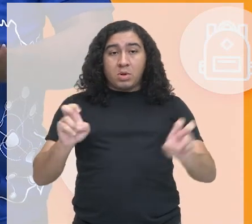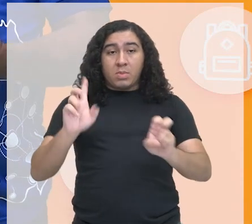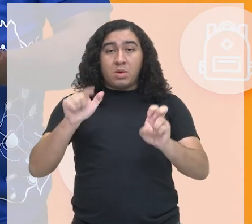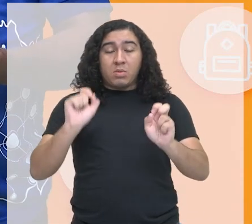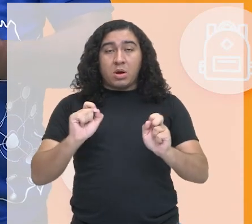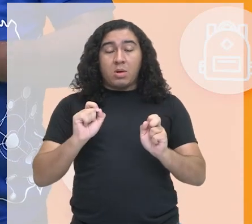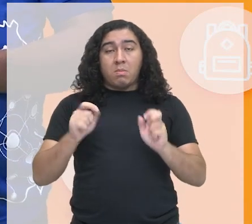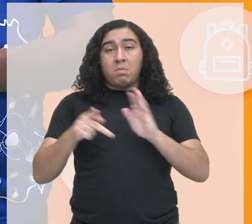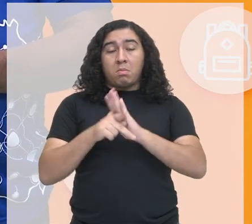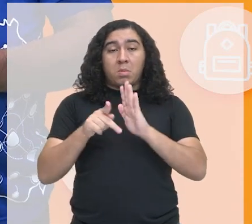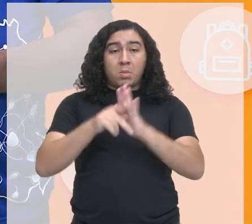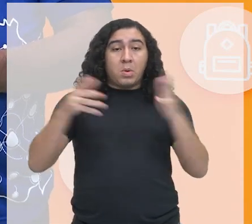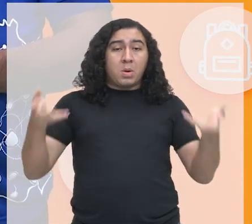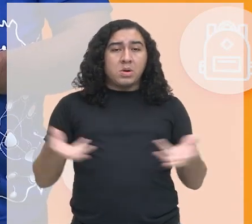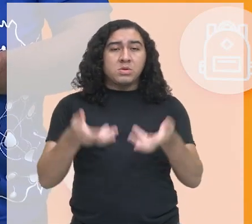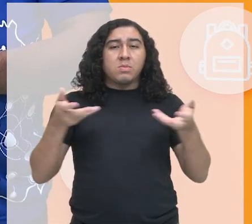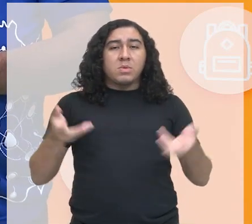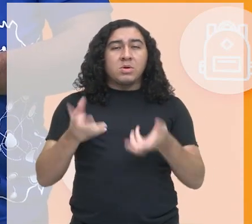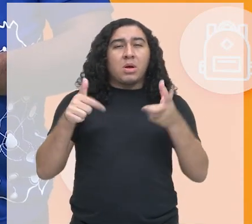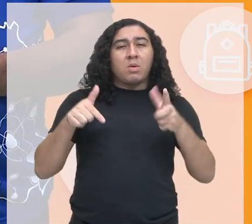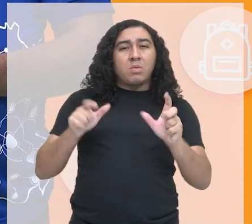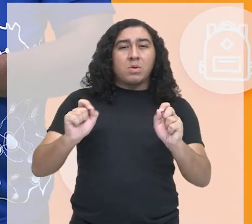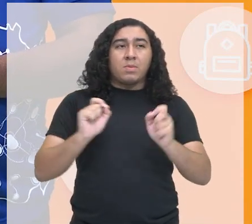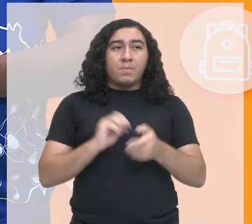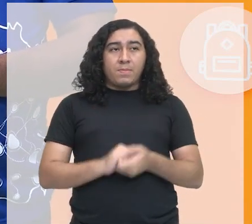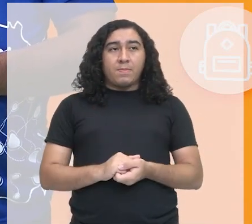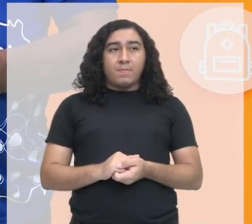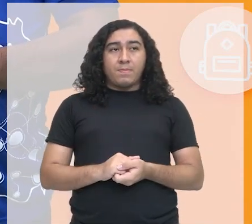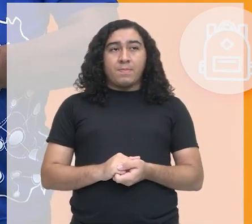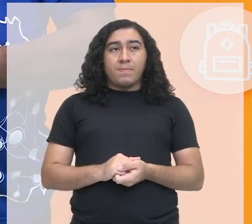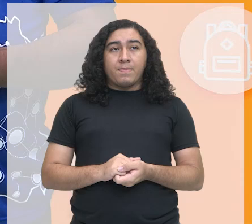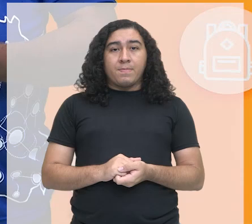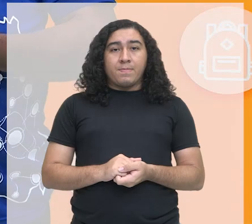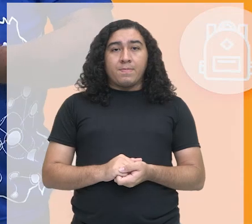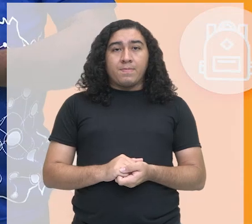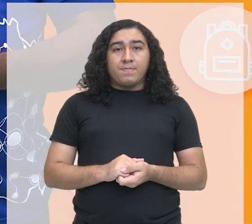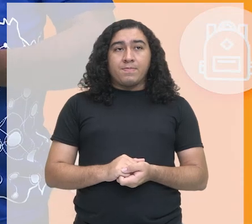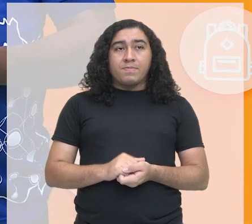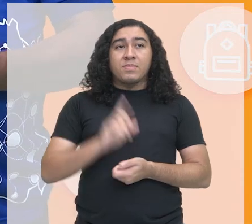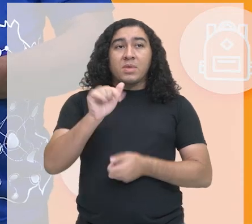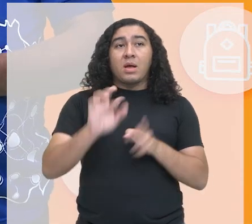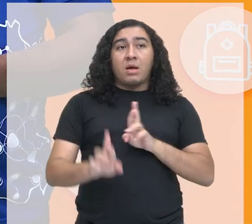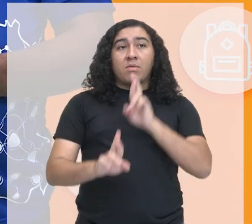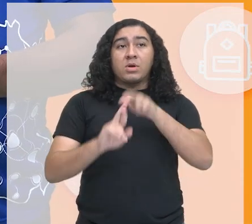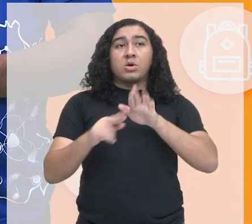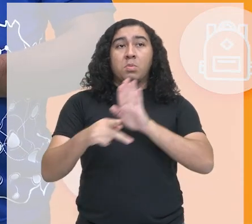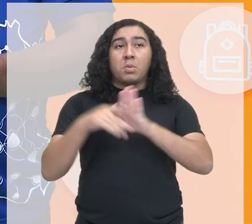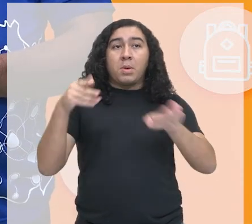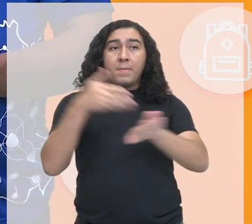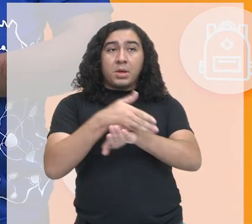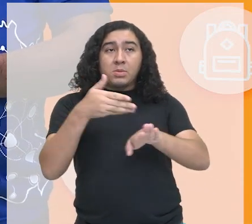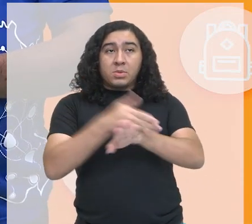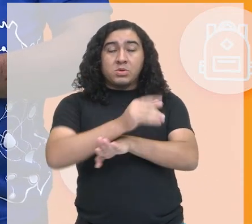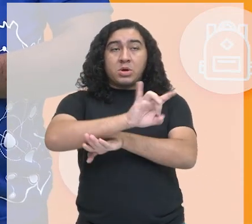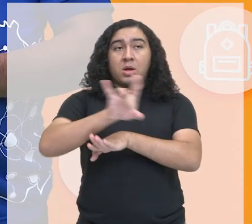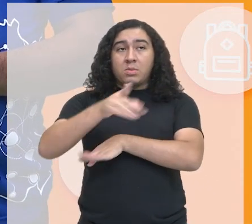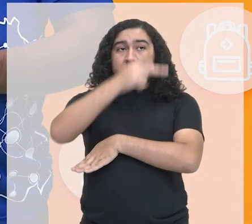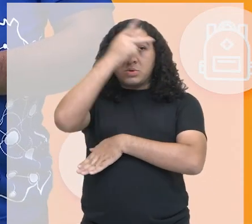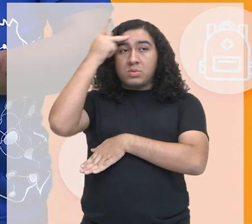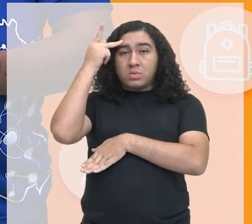da política. O que seria esse engajamento na política? Se refere à participação ativa do